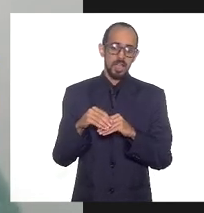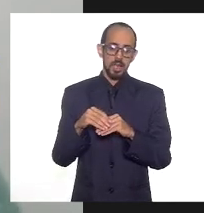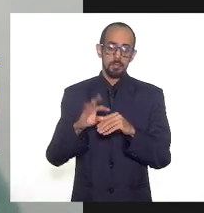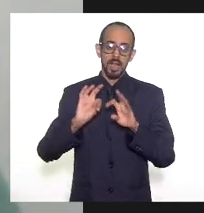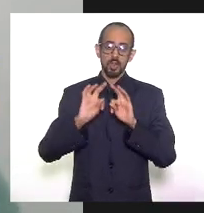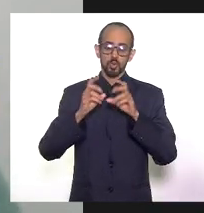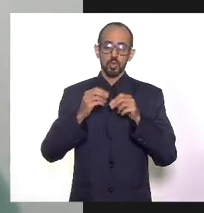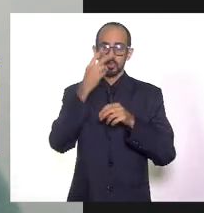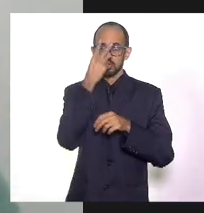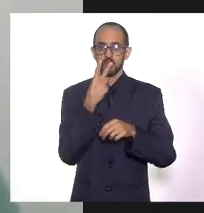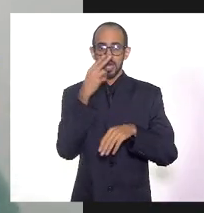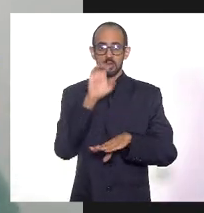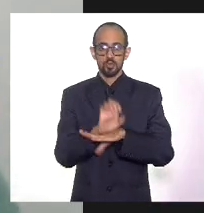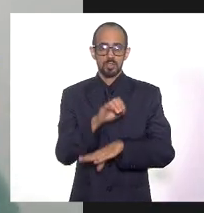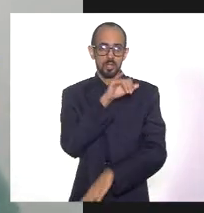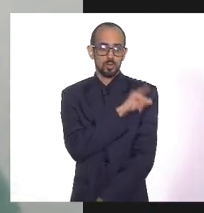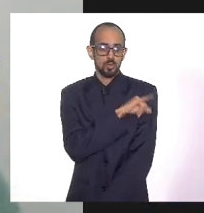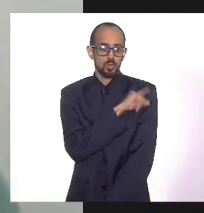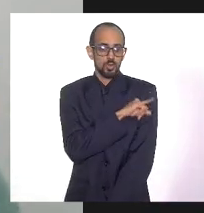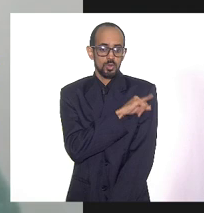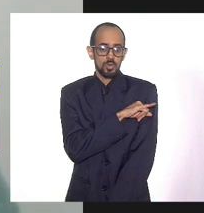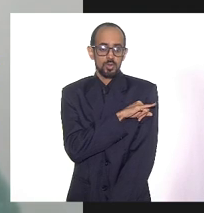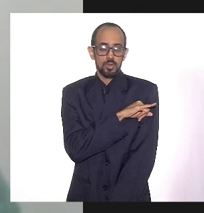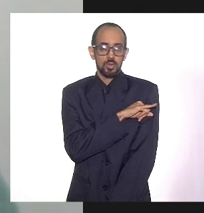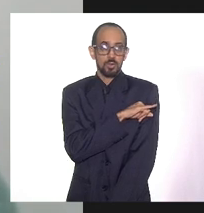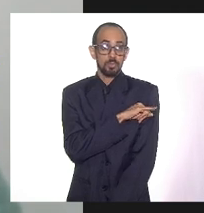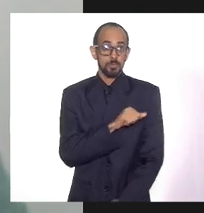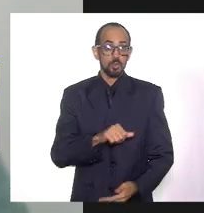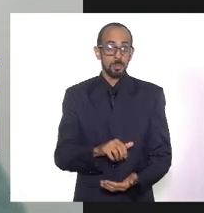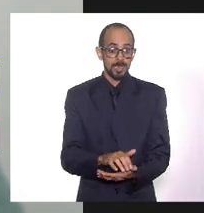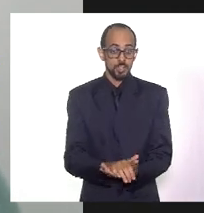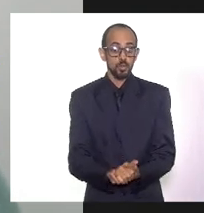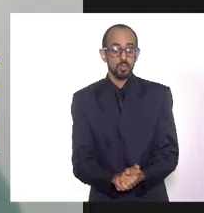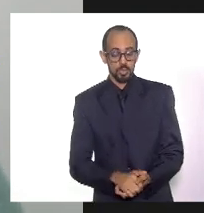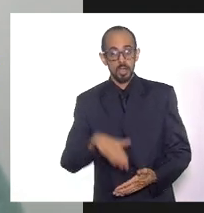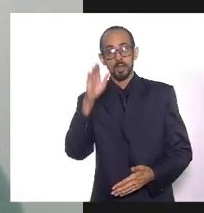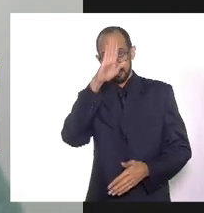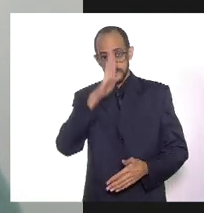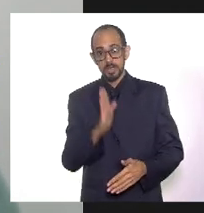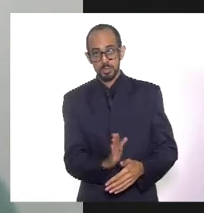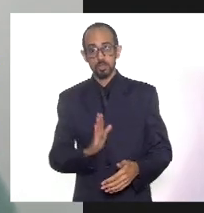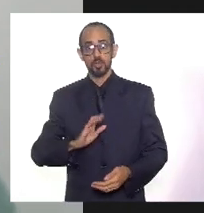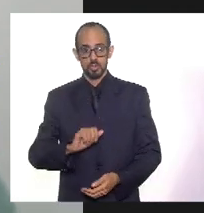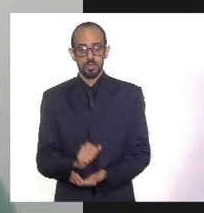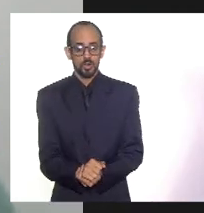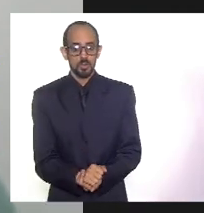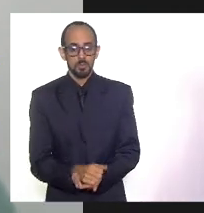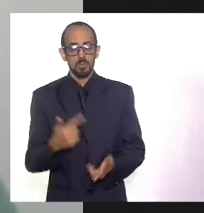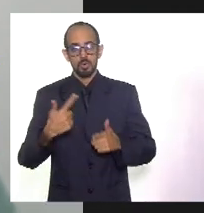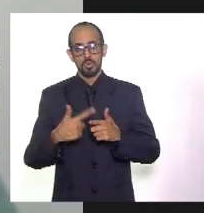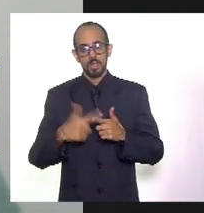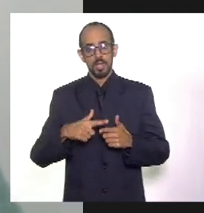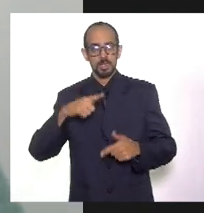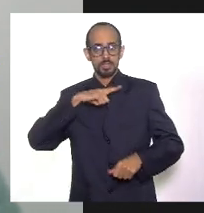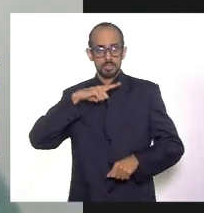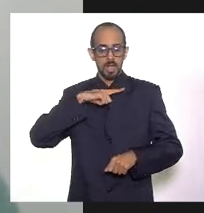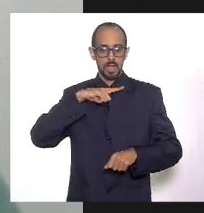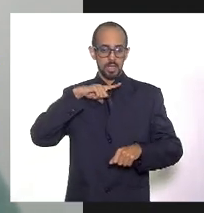cegos aqui do nosso estado do Rio de Janeiro, para todos aqueles que precisam, até mesmo do Brasil, porque eles têm ali